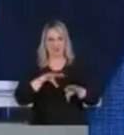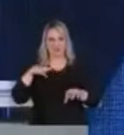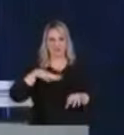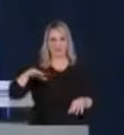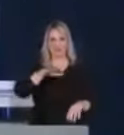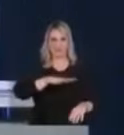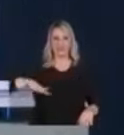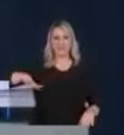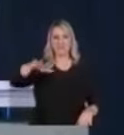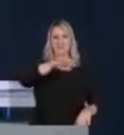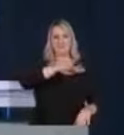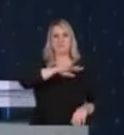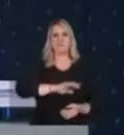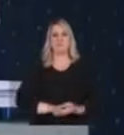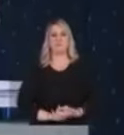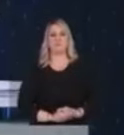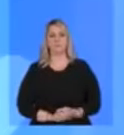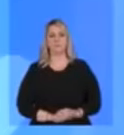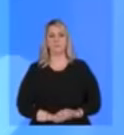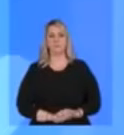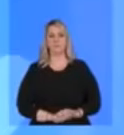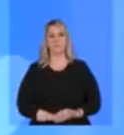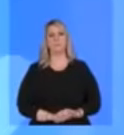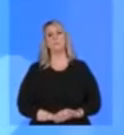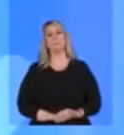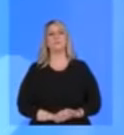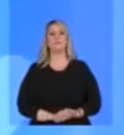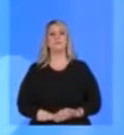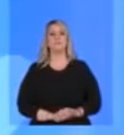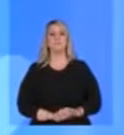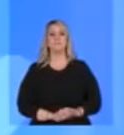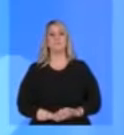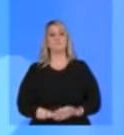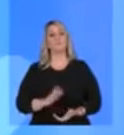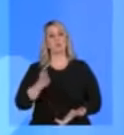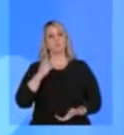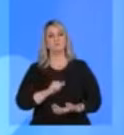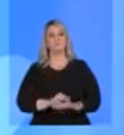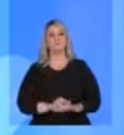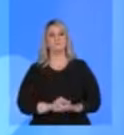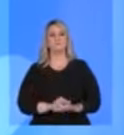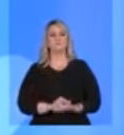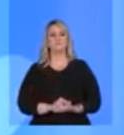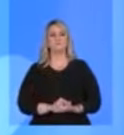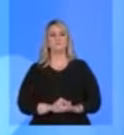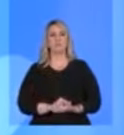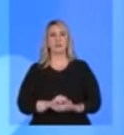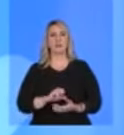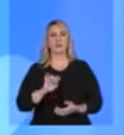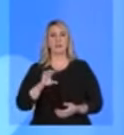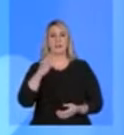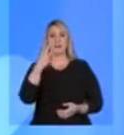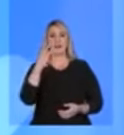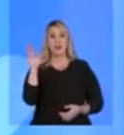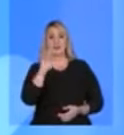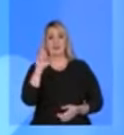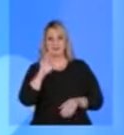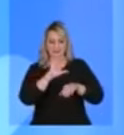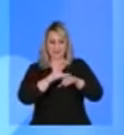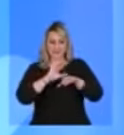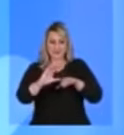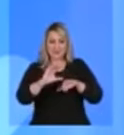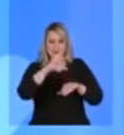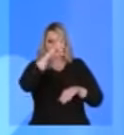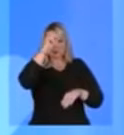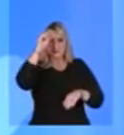Pedro Paulo tem 1 Minuto para réplica olha bolsonaro de cada R 3 de investimento